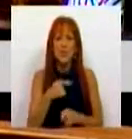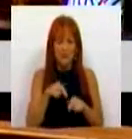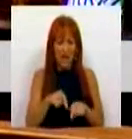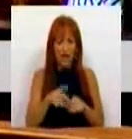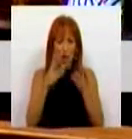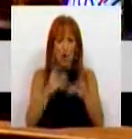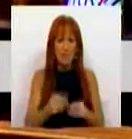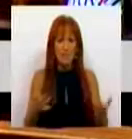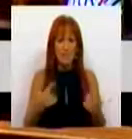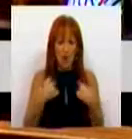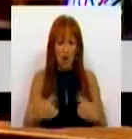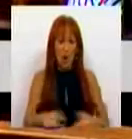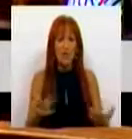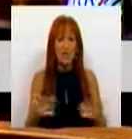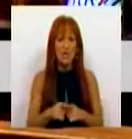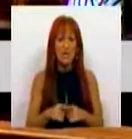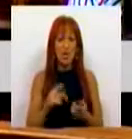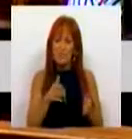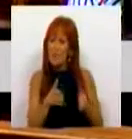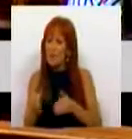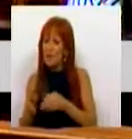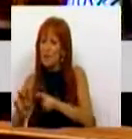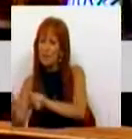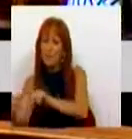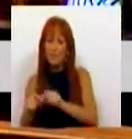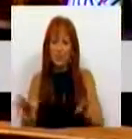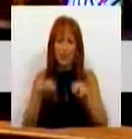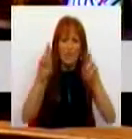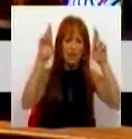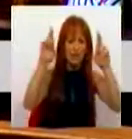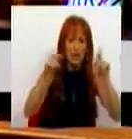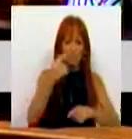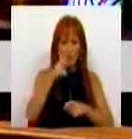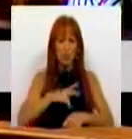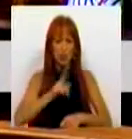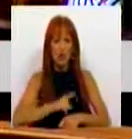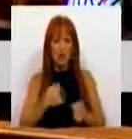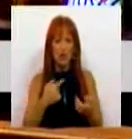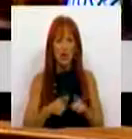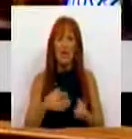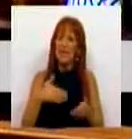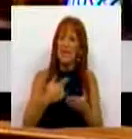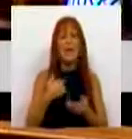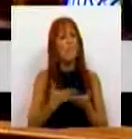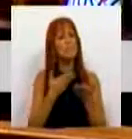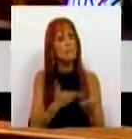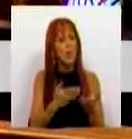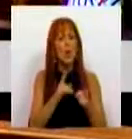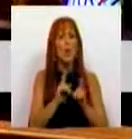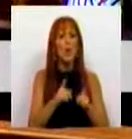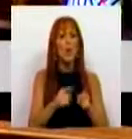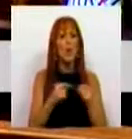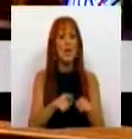com este orçamento nós estamos a redirecionar uma nova esperança para os portugueses. Estamos a retribuir aquilo